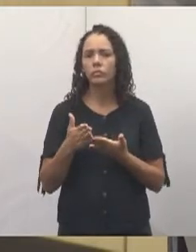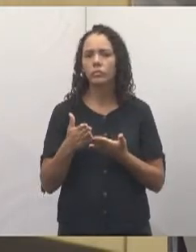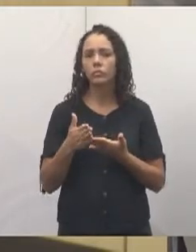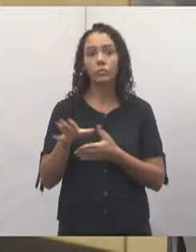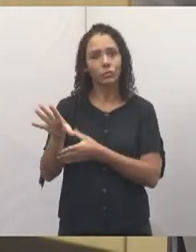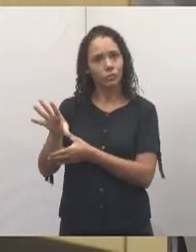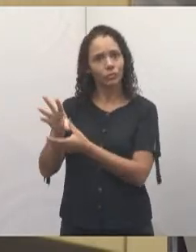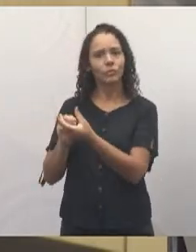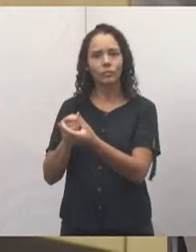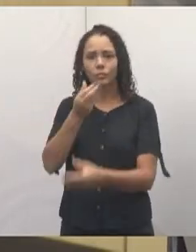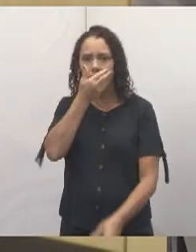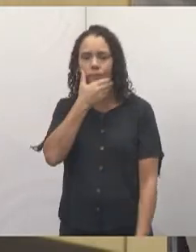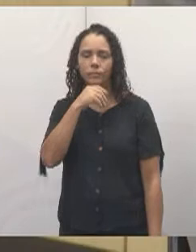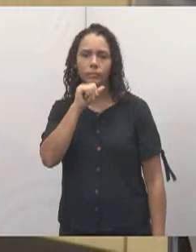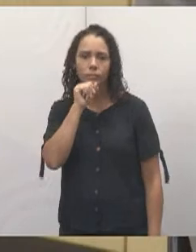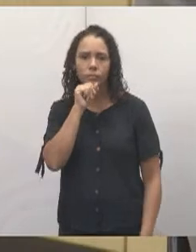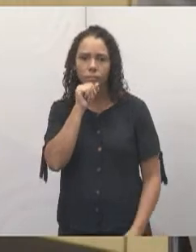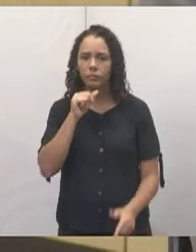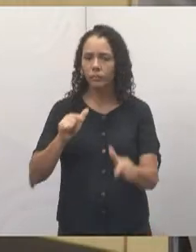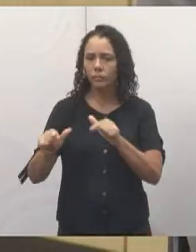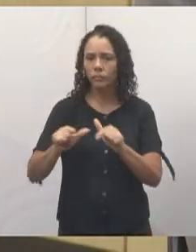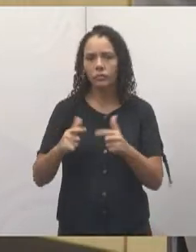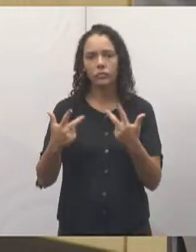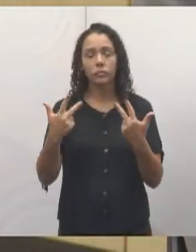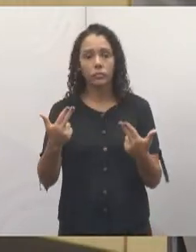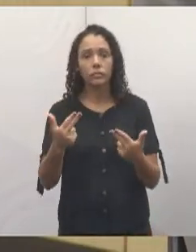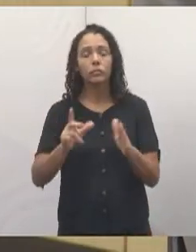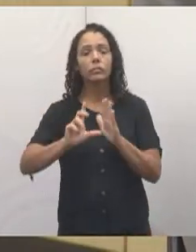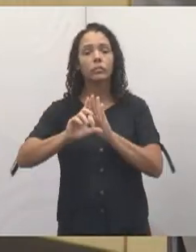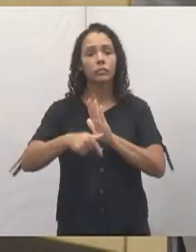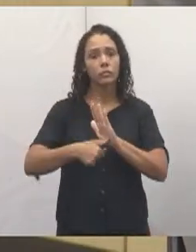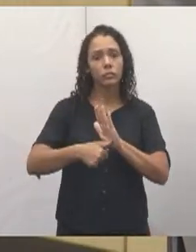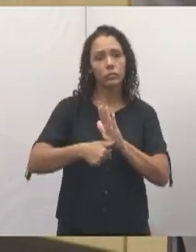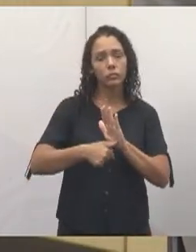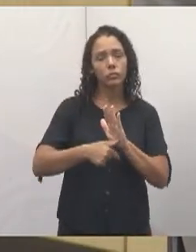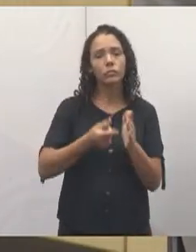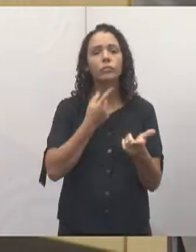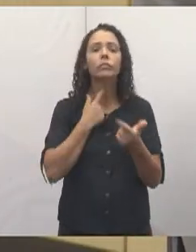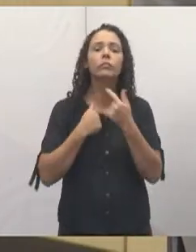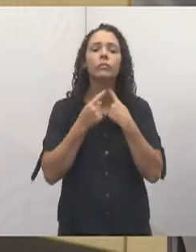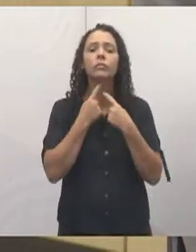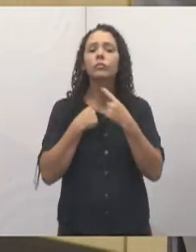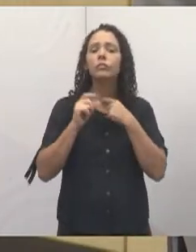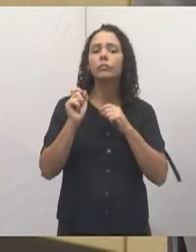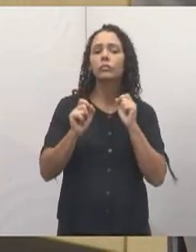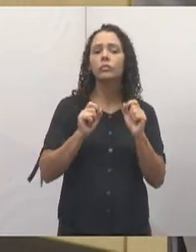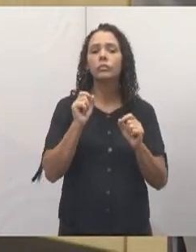tudo que ele fazia, só área civil. E aí depois despertou, né,